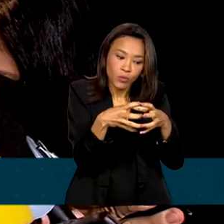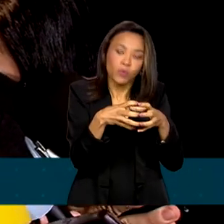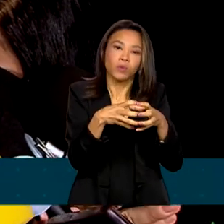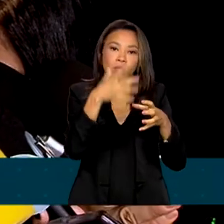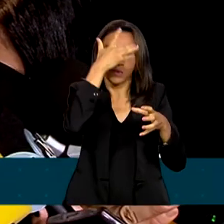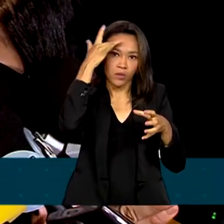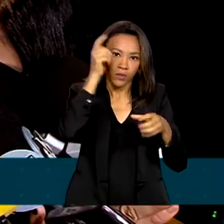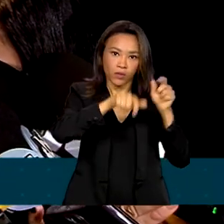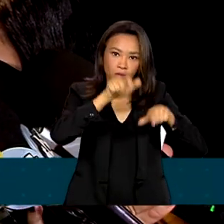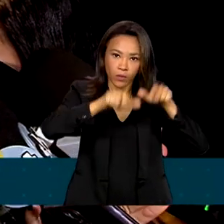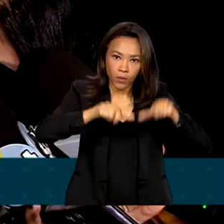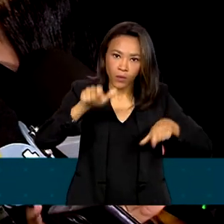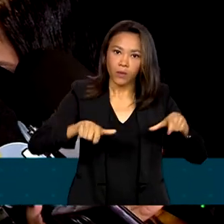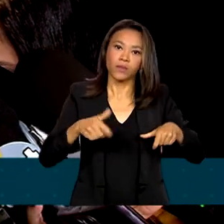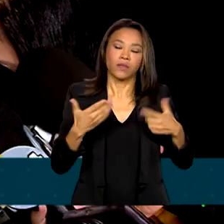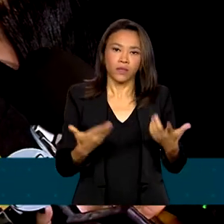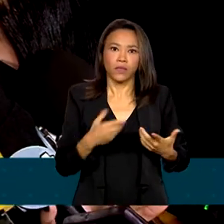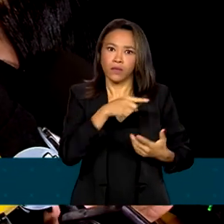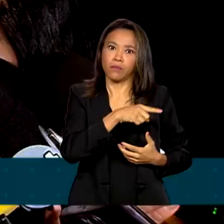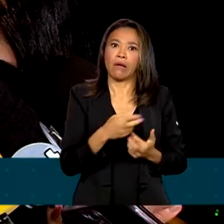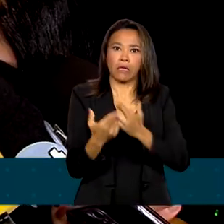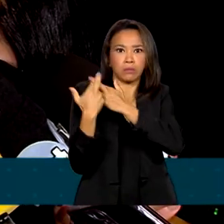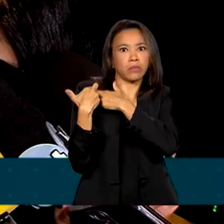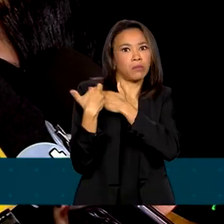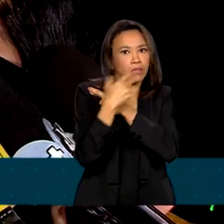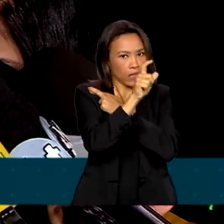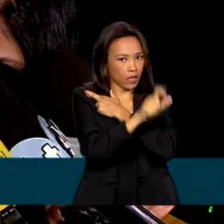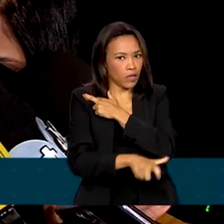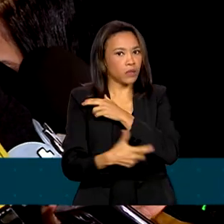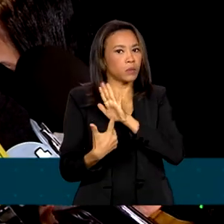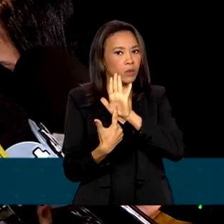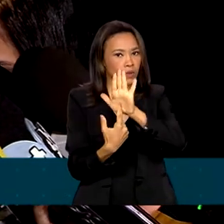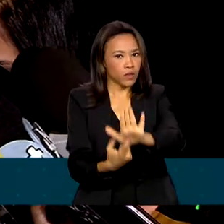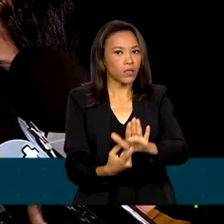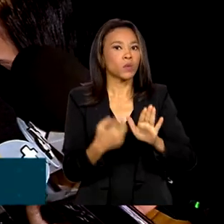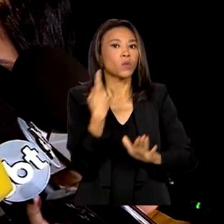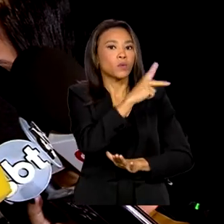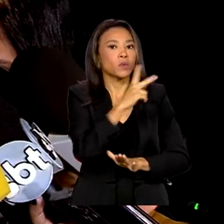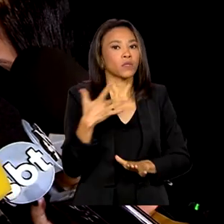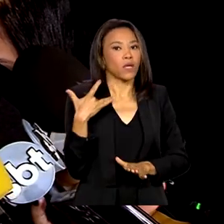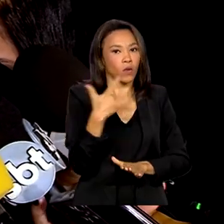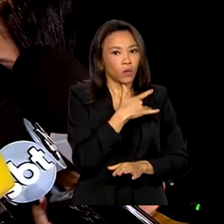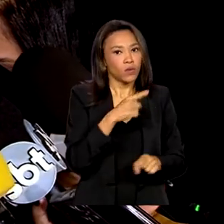uma vez para a gente postando uma profunda responsabilidade não só com a saúde dele mas com a saúde dos outros